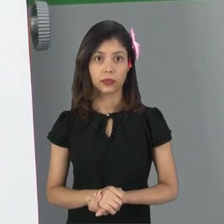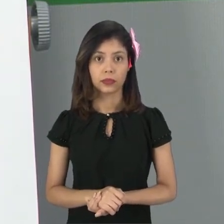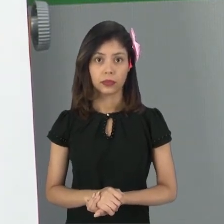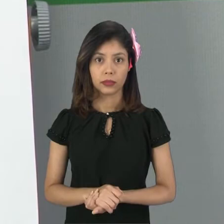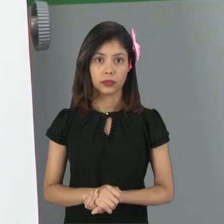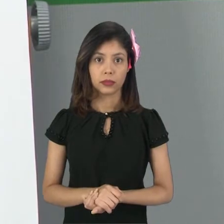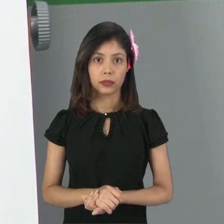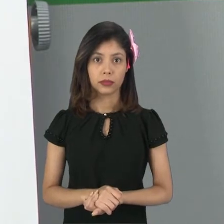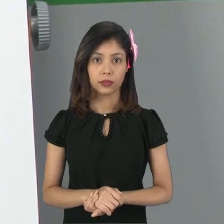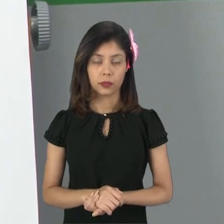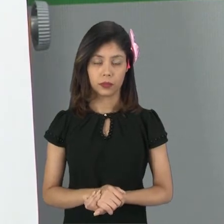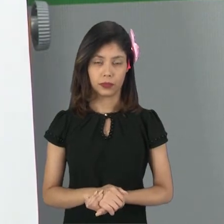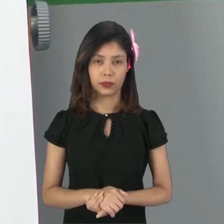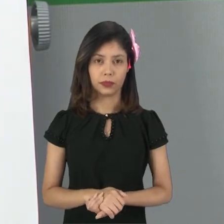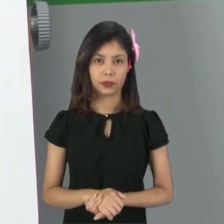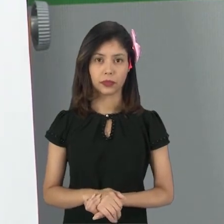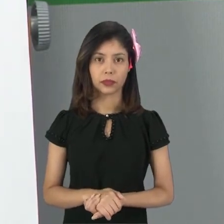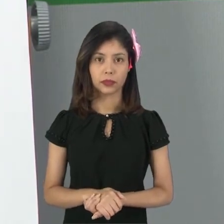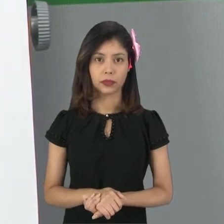Marcar